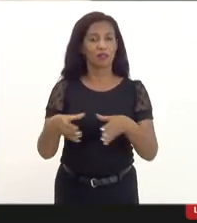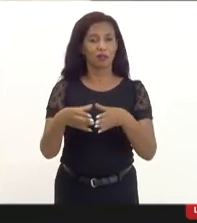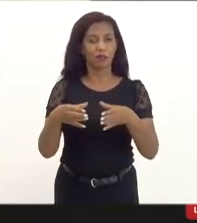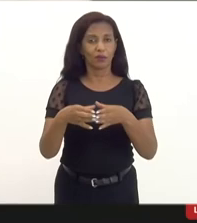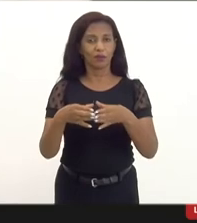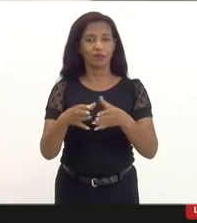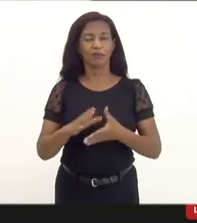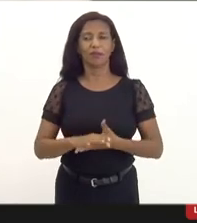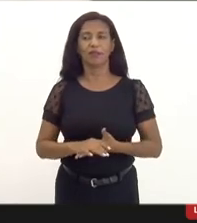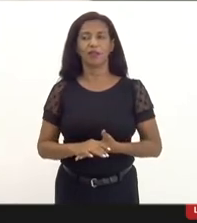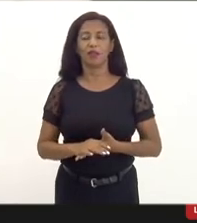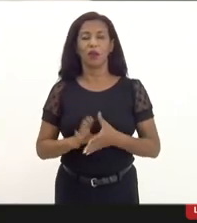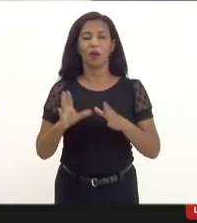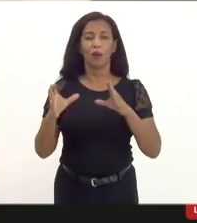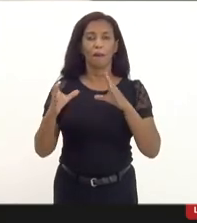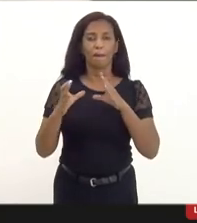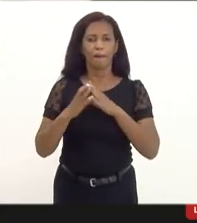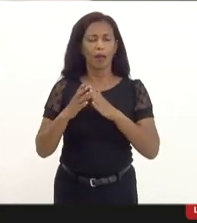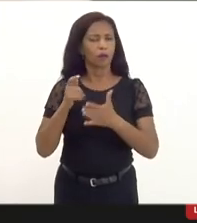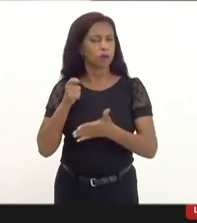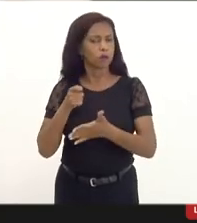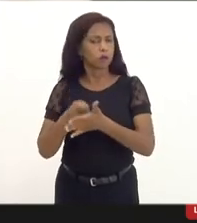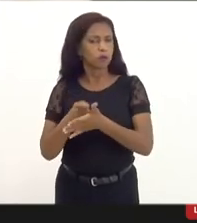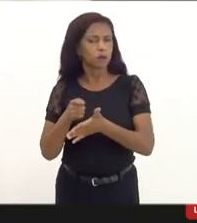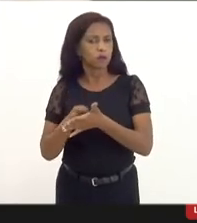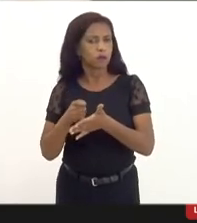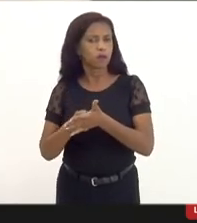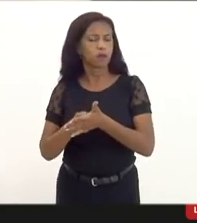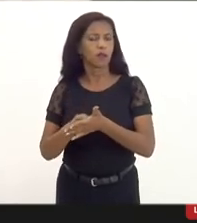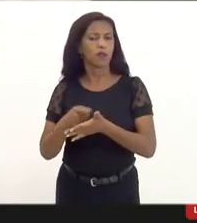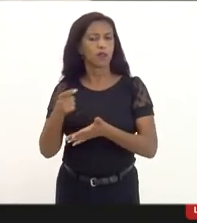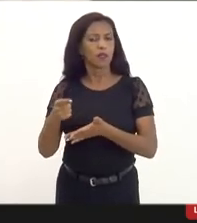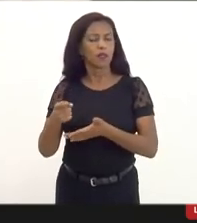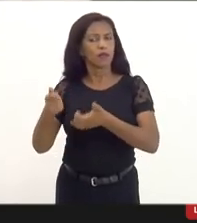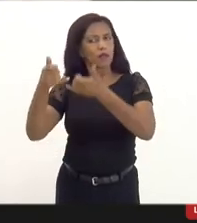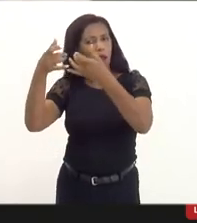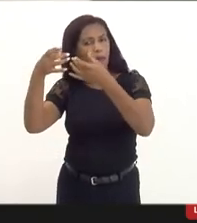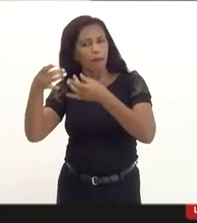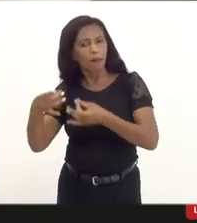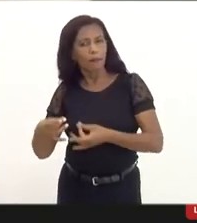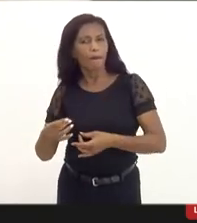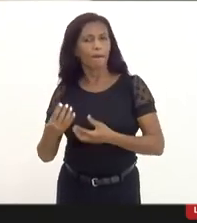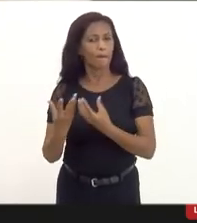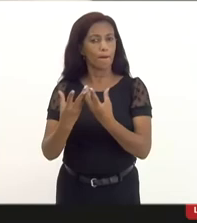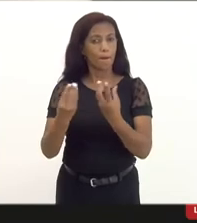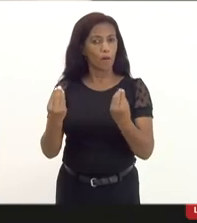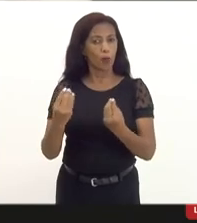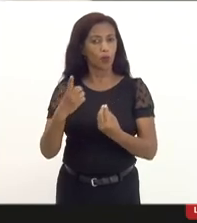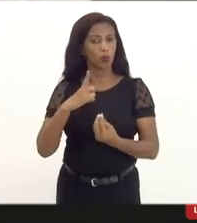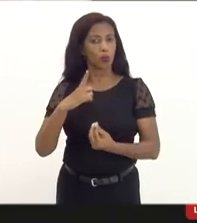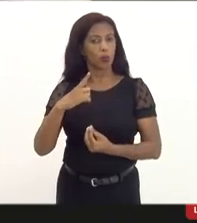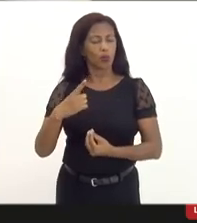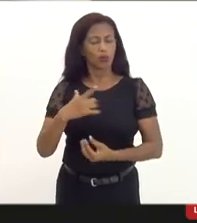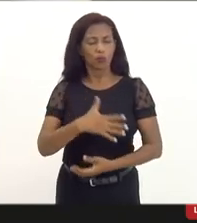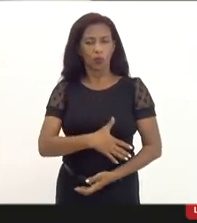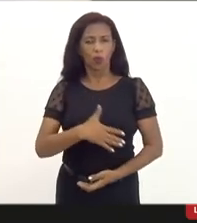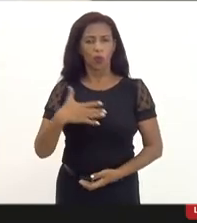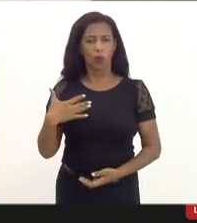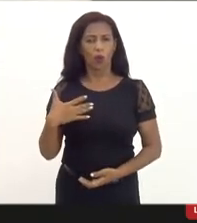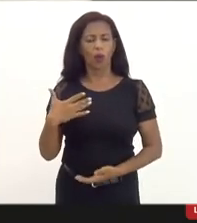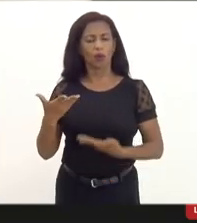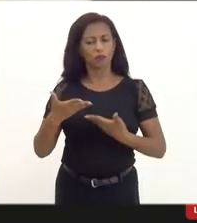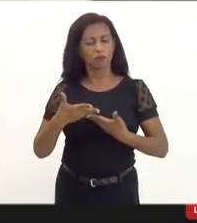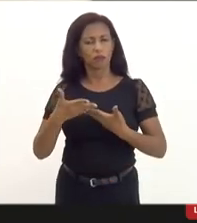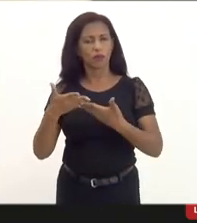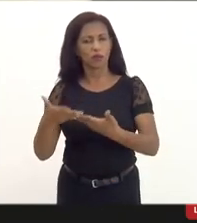missão é é uma condição semente estará esclarecendo e eu tomar um de